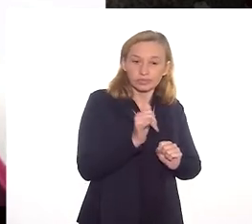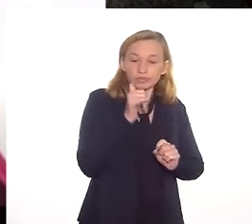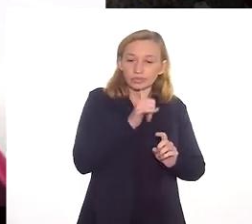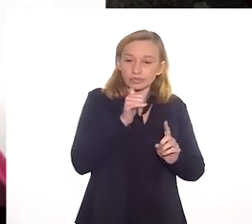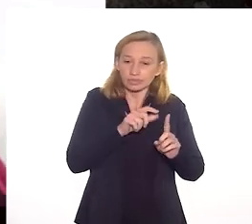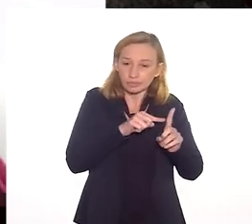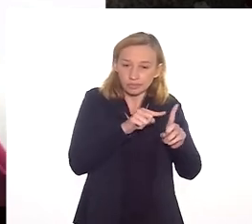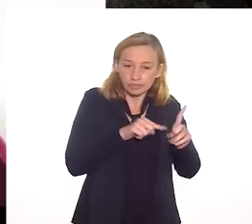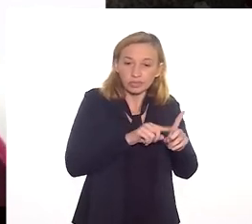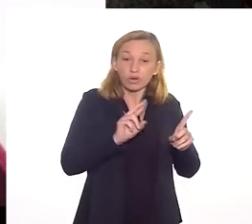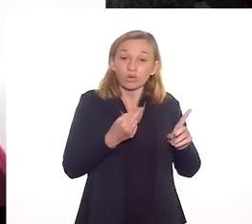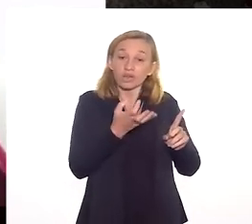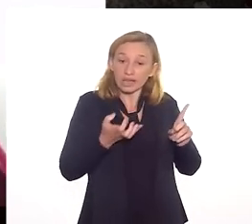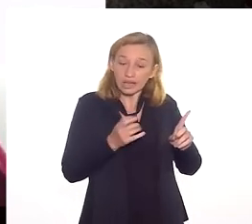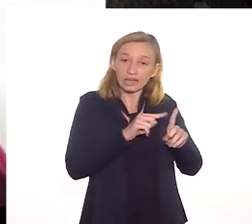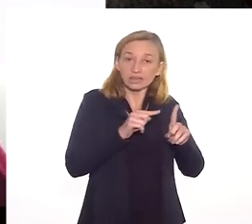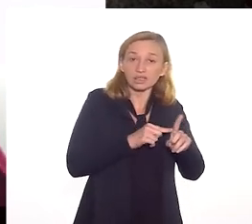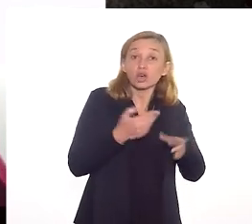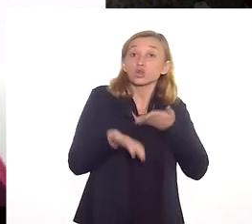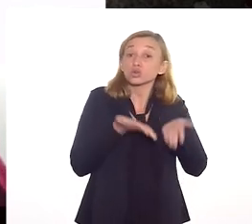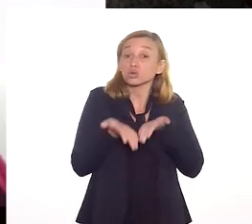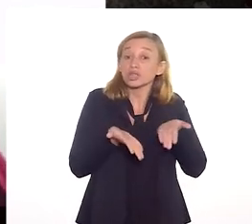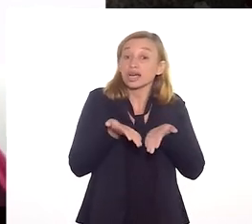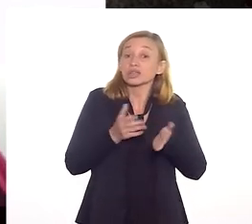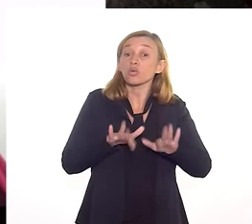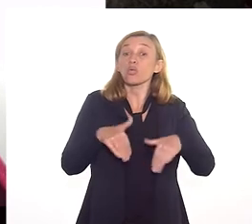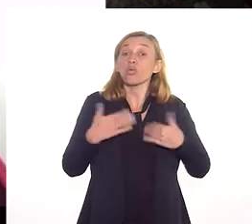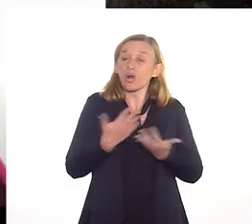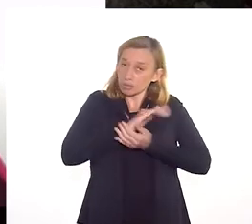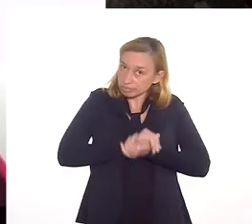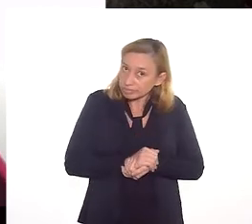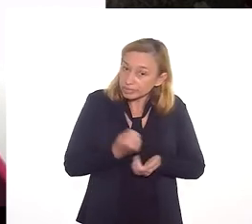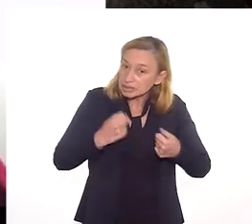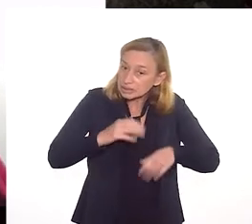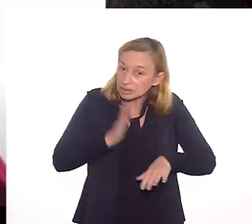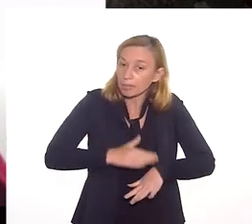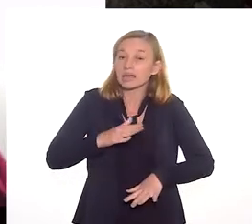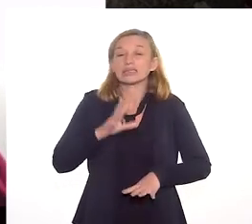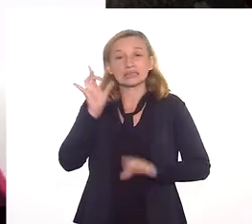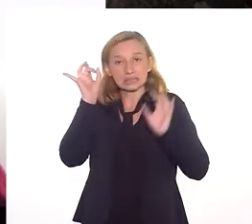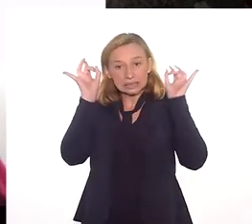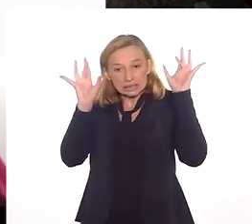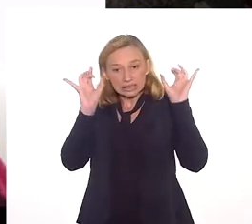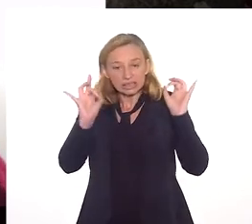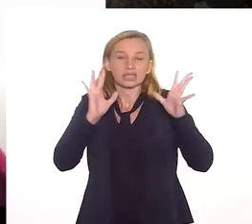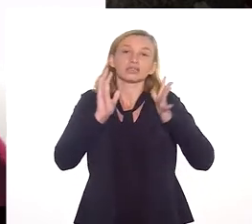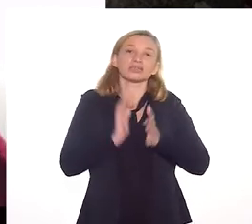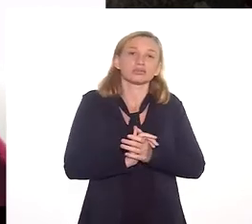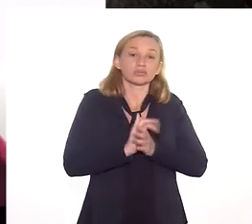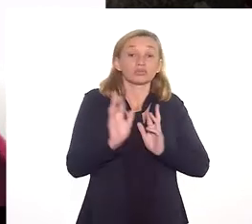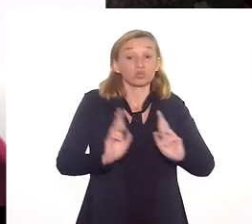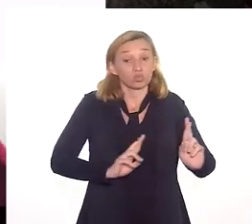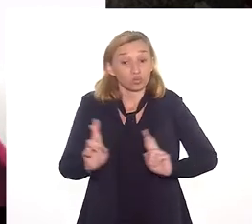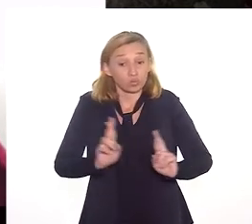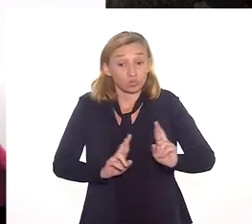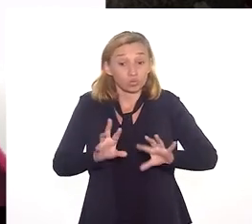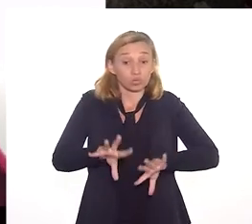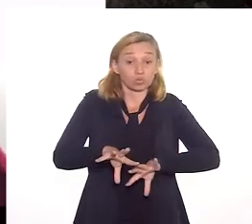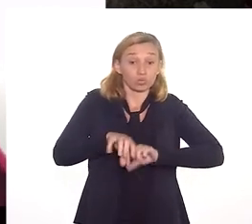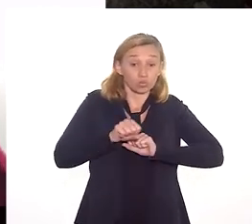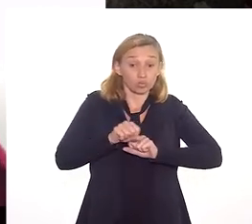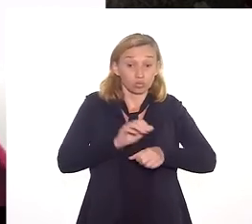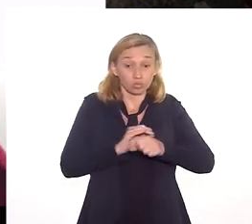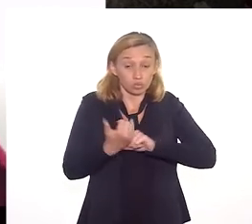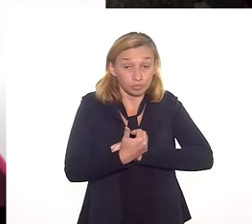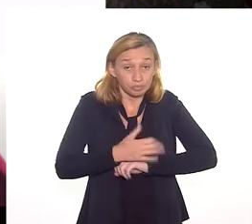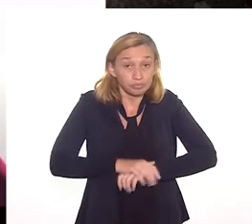pretende engravidar? Quais cuidados que essas pessoas têm que ter mais especiais assim, em relação à